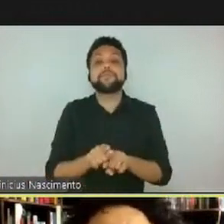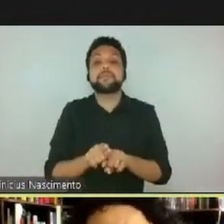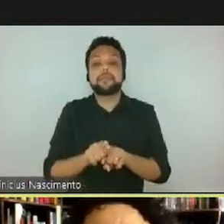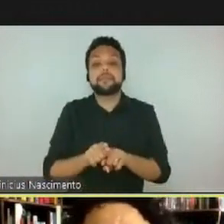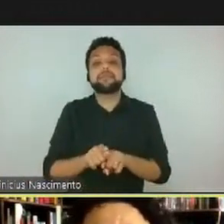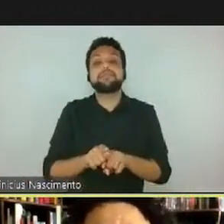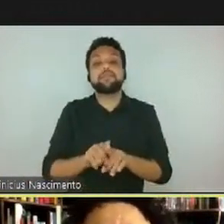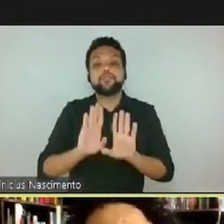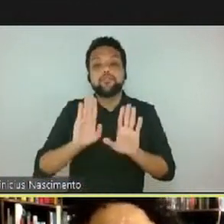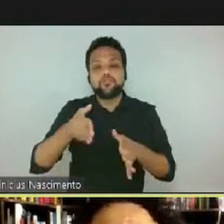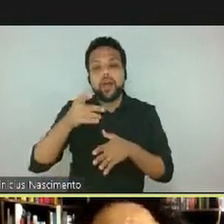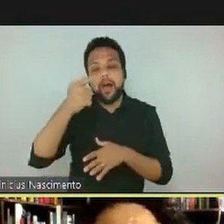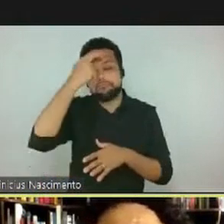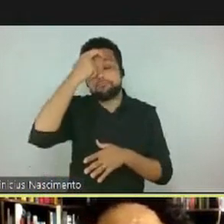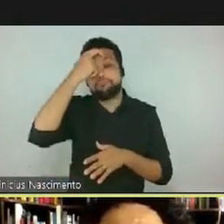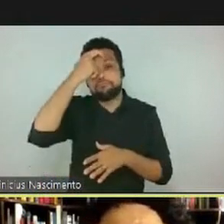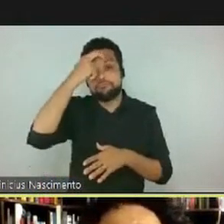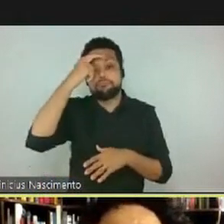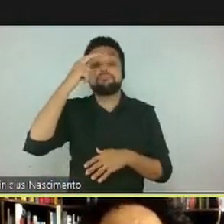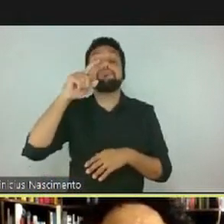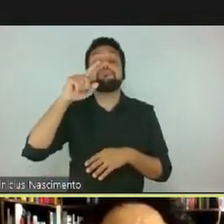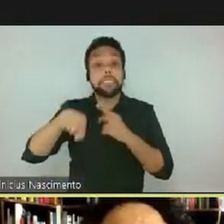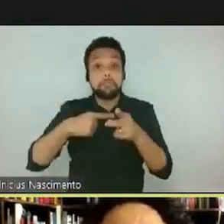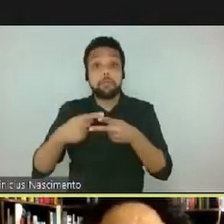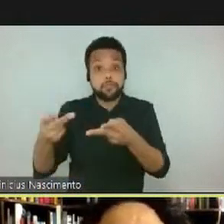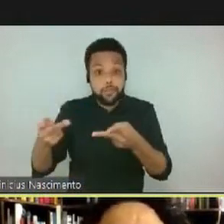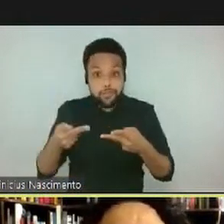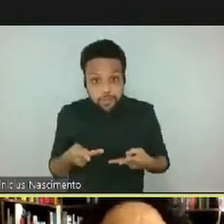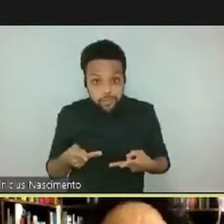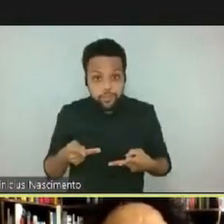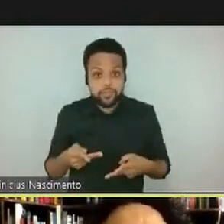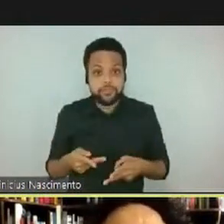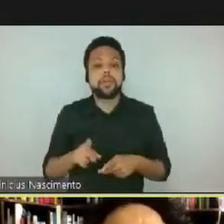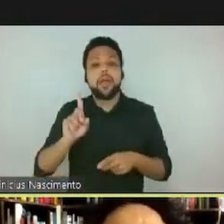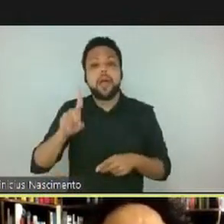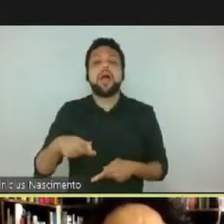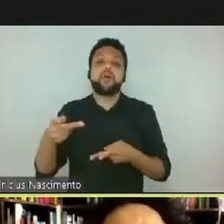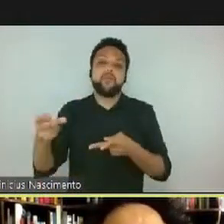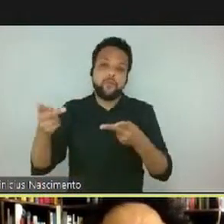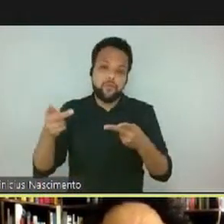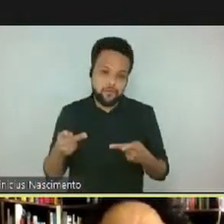cientes depois desse convite. Então, era um convite que